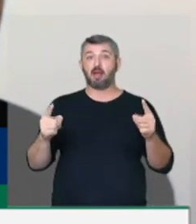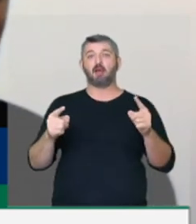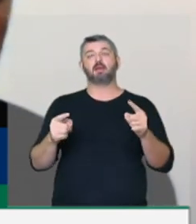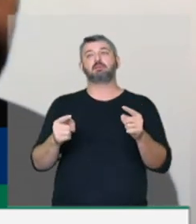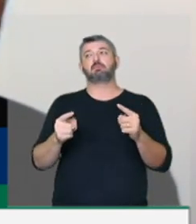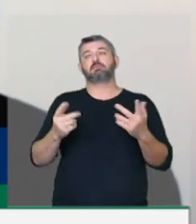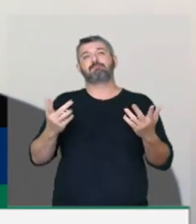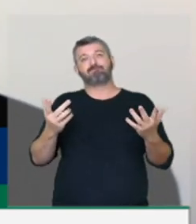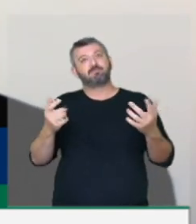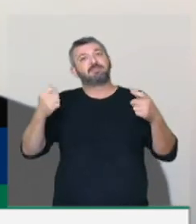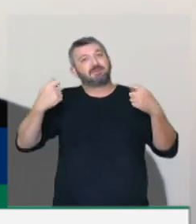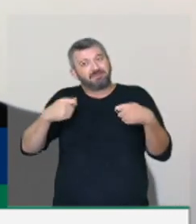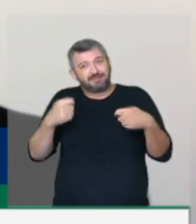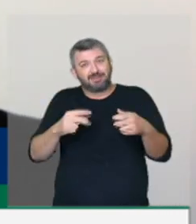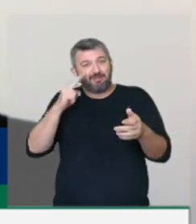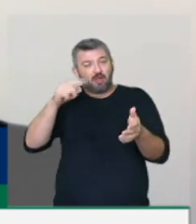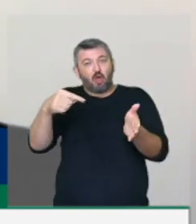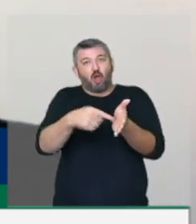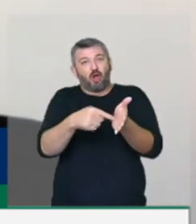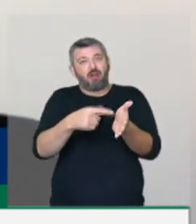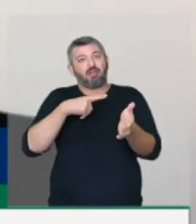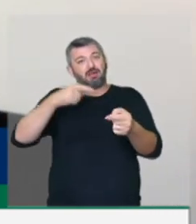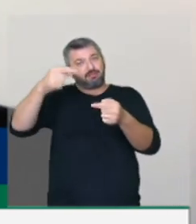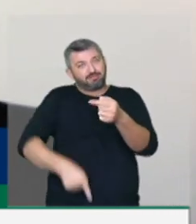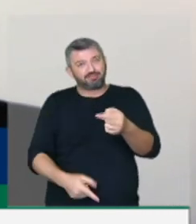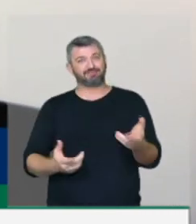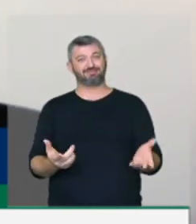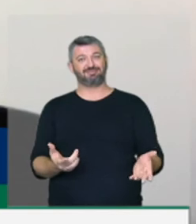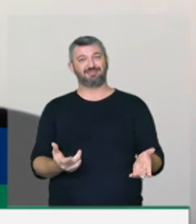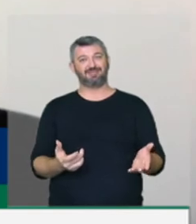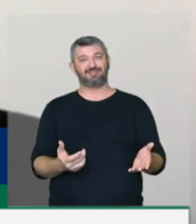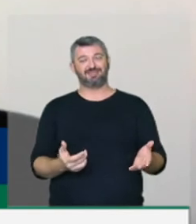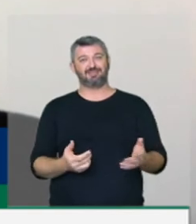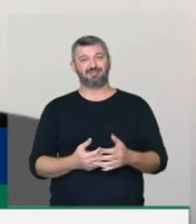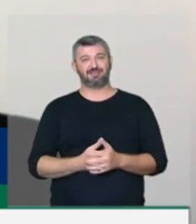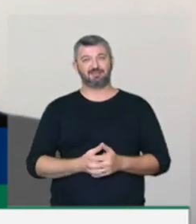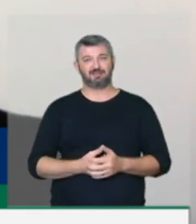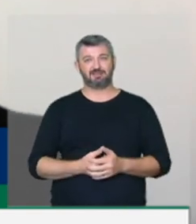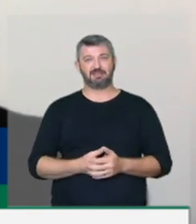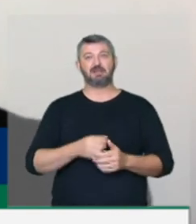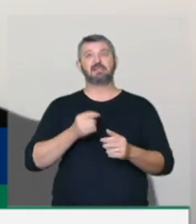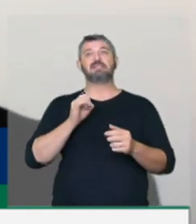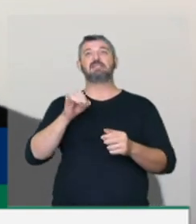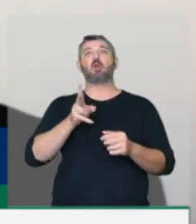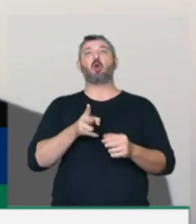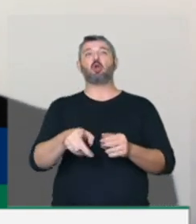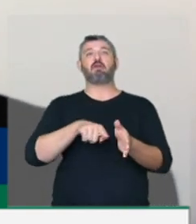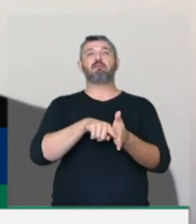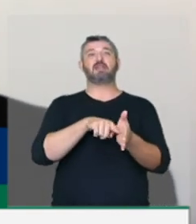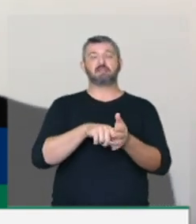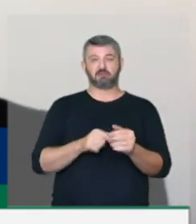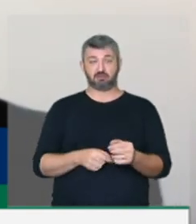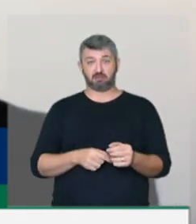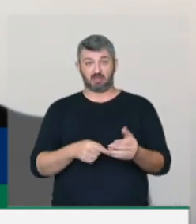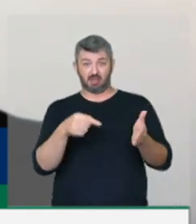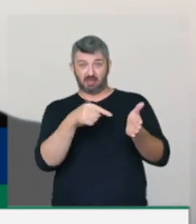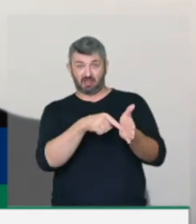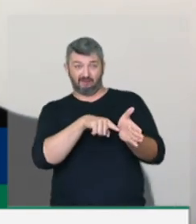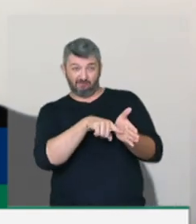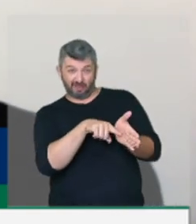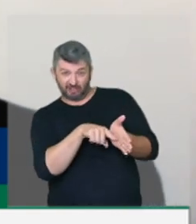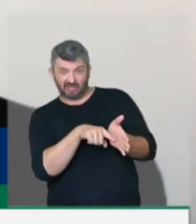menos, algumas das violações cometidas com a sua manutenção. O inquérito viola,